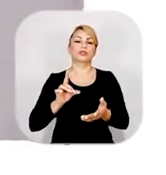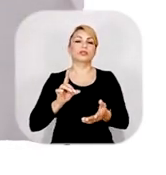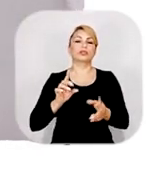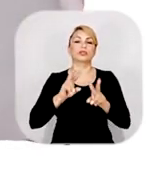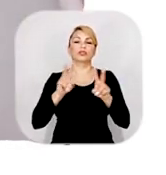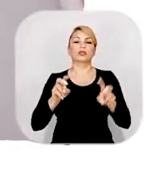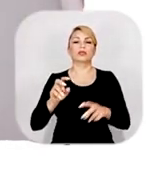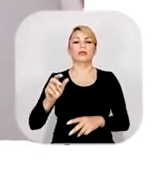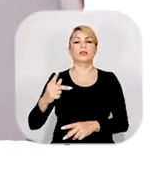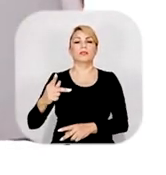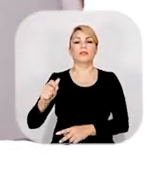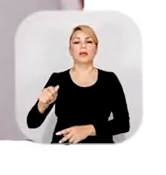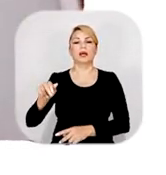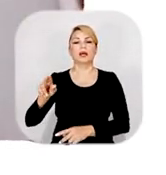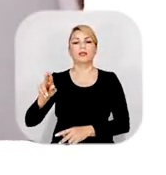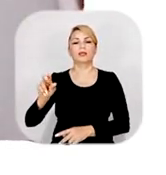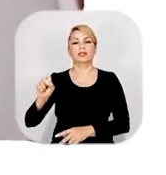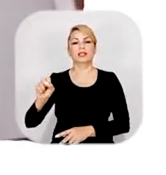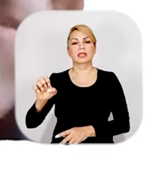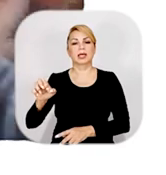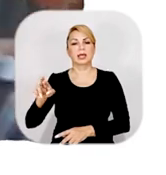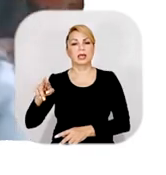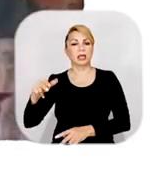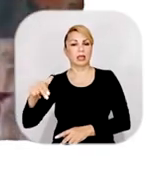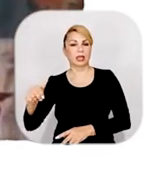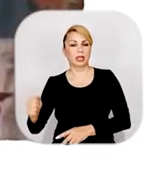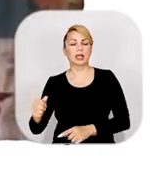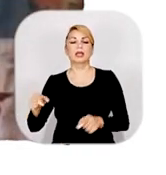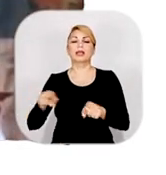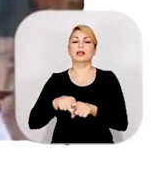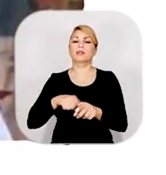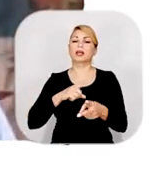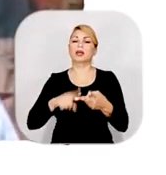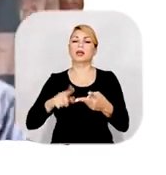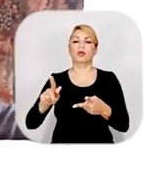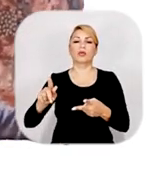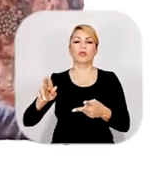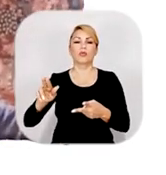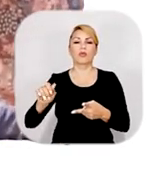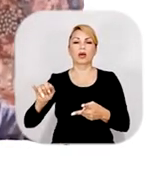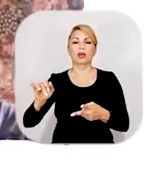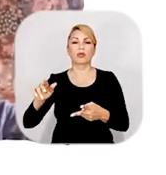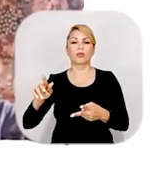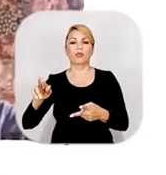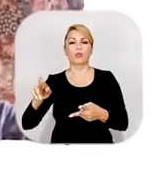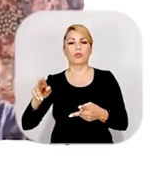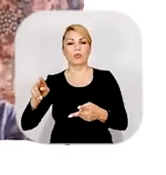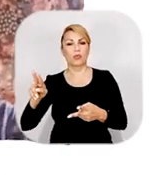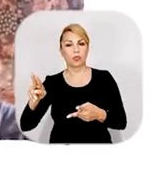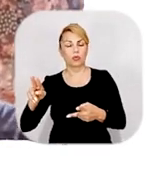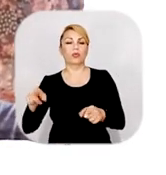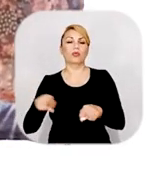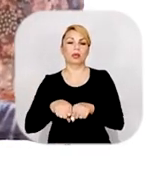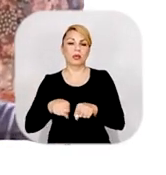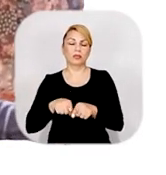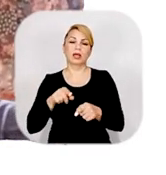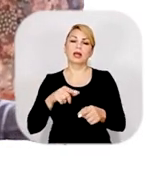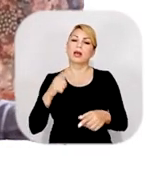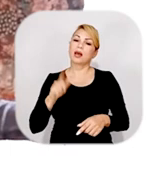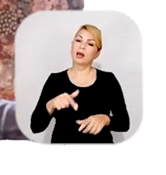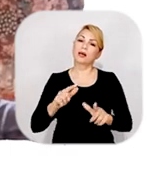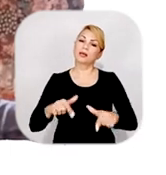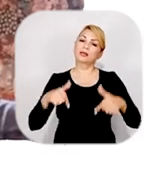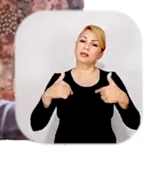Pauzerna, também os Guaiuru, né, que ele publicou. E também, isso aí foi um trabalho assim,